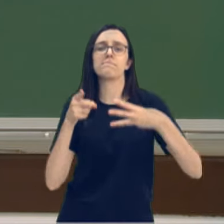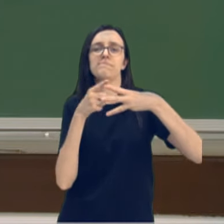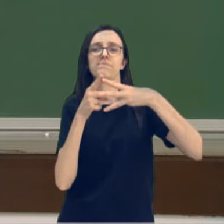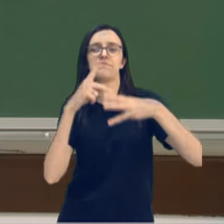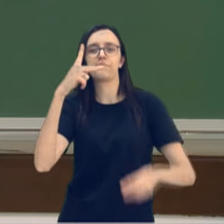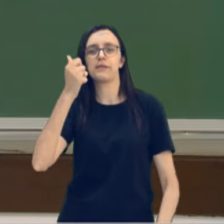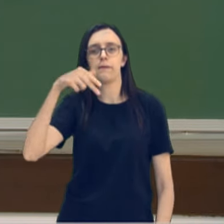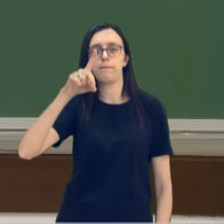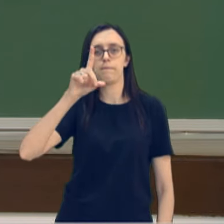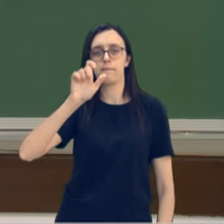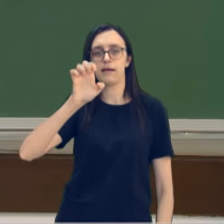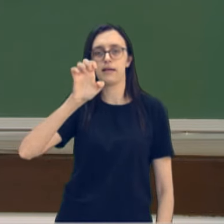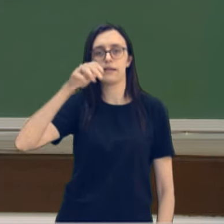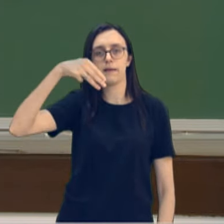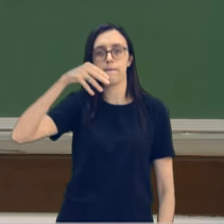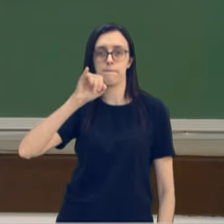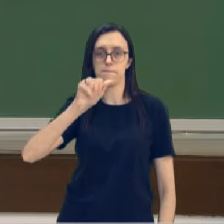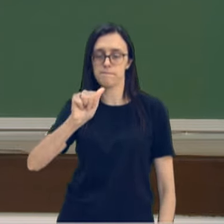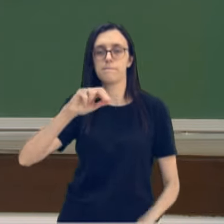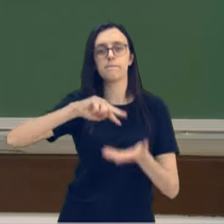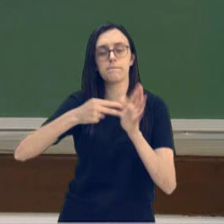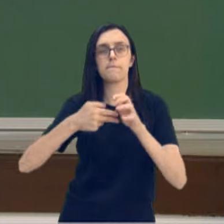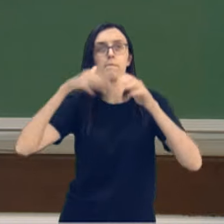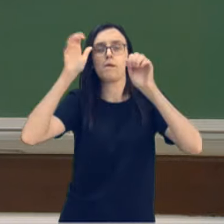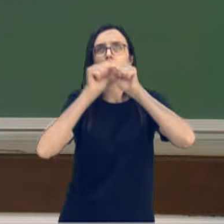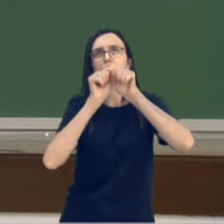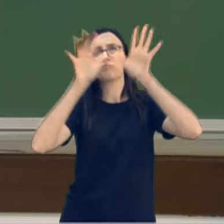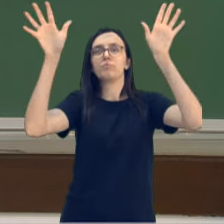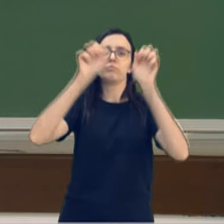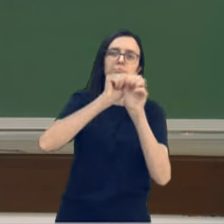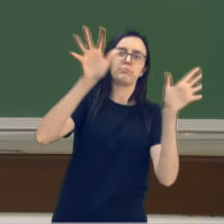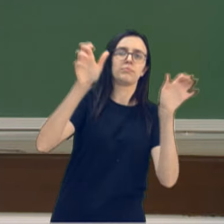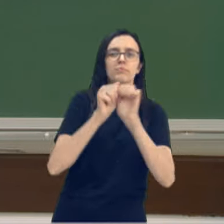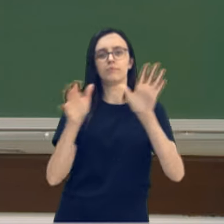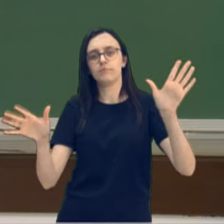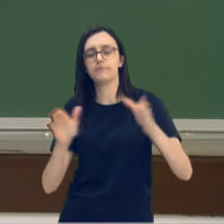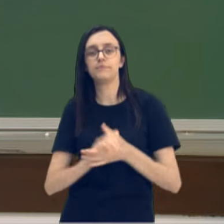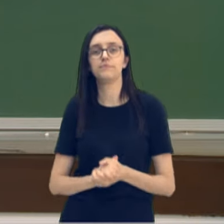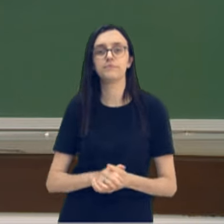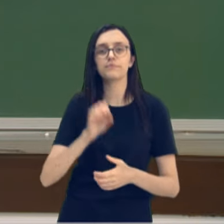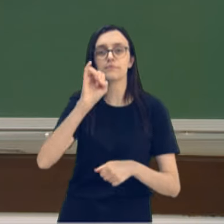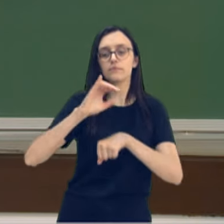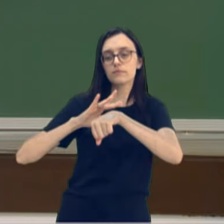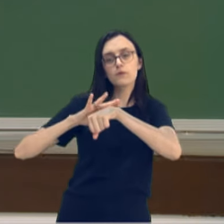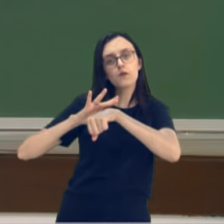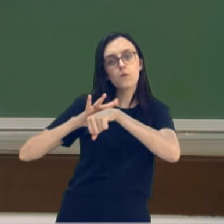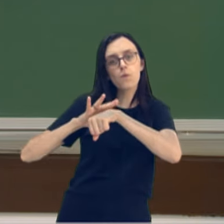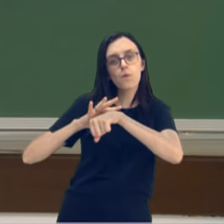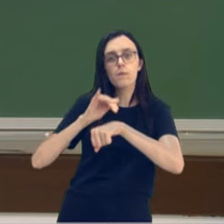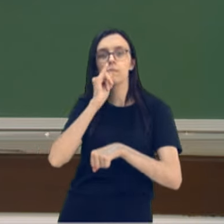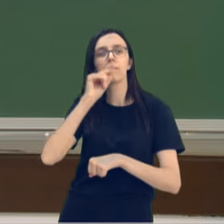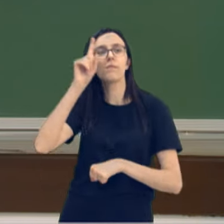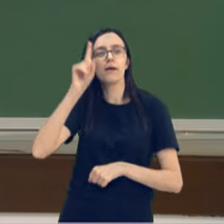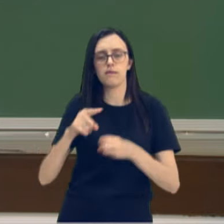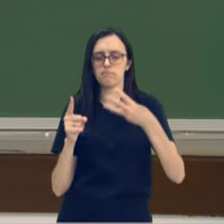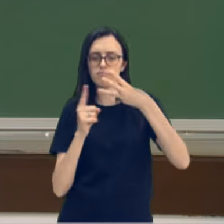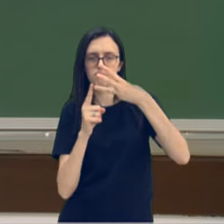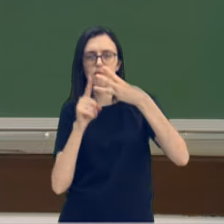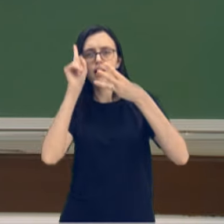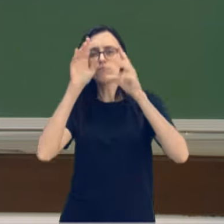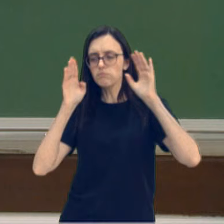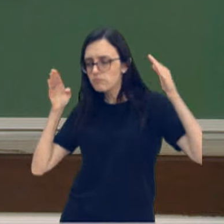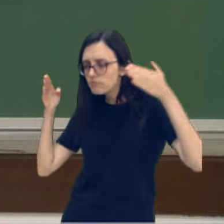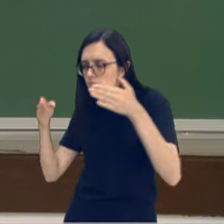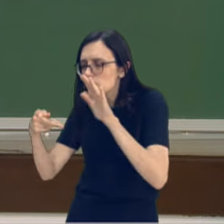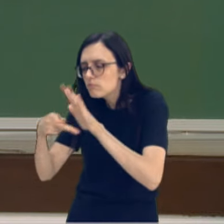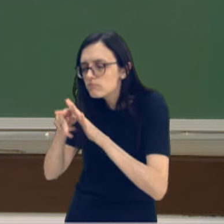dizer algo muito maior, que vai abranger mais regiões. Então, pegando uma doença endêmica, ela é exclusiva